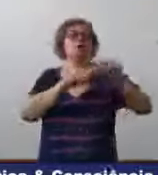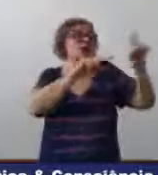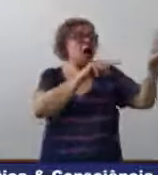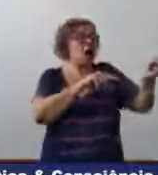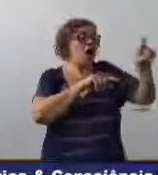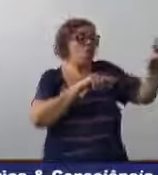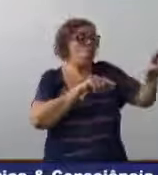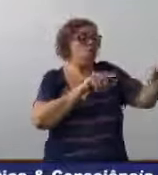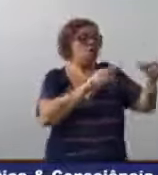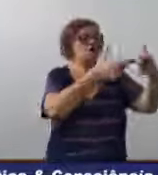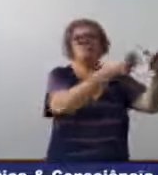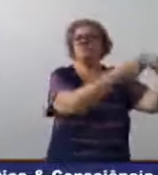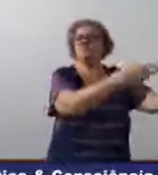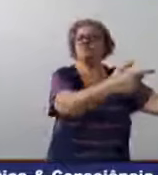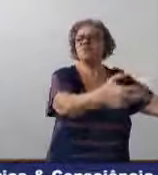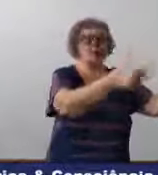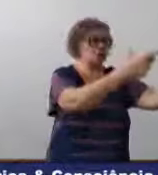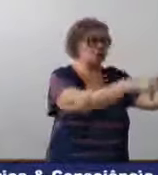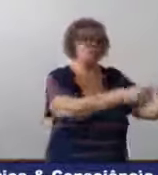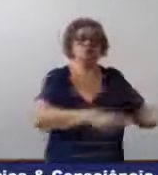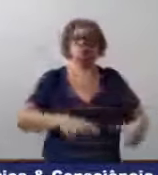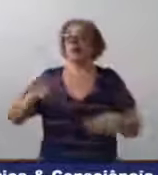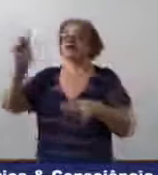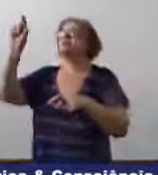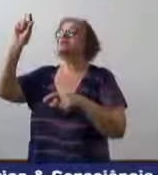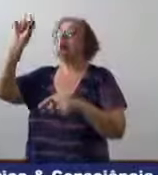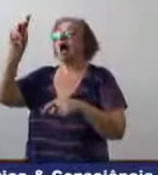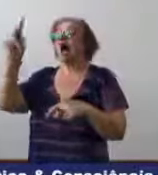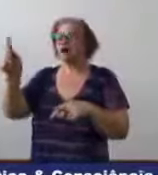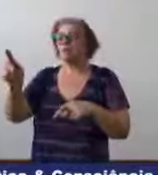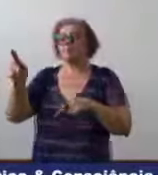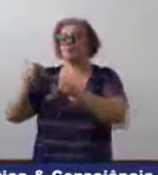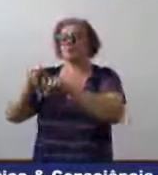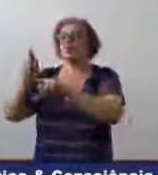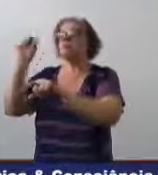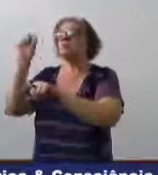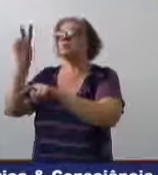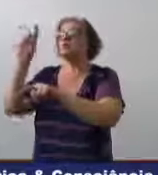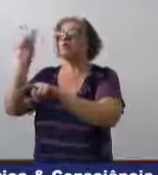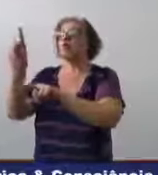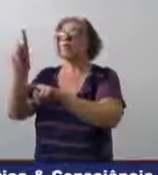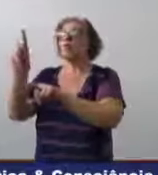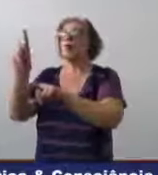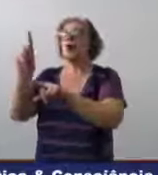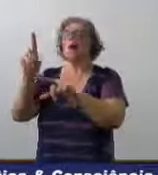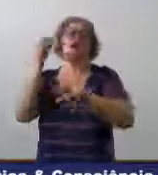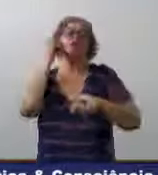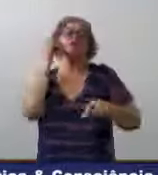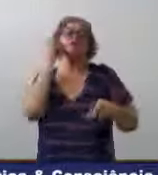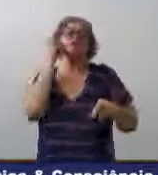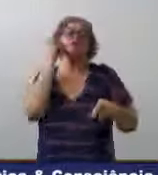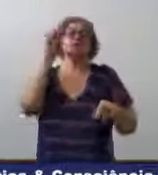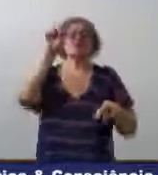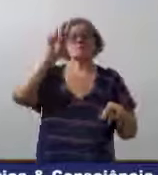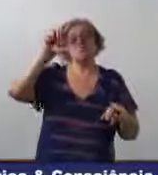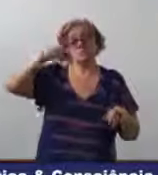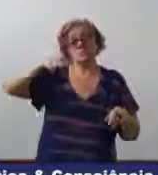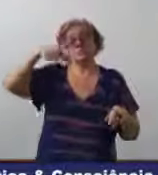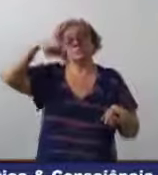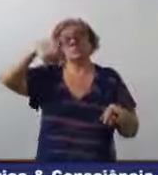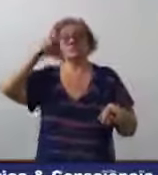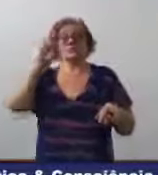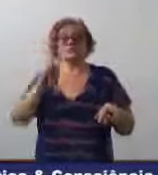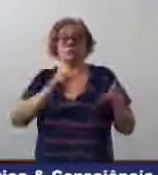lugar em cada momento. A experiência de 1935 demonstrou que o elétron às vezes